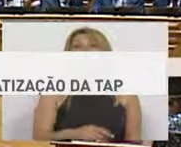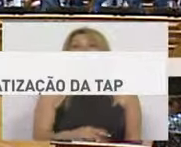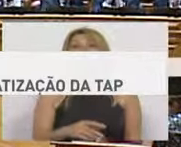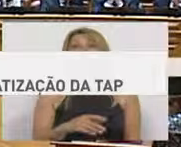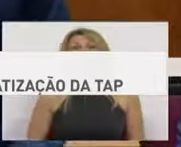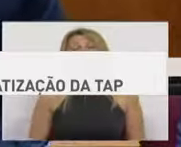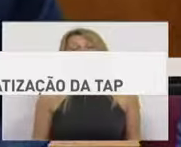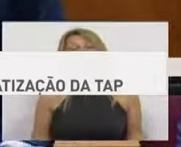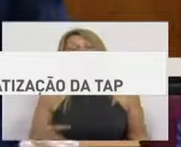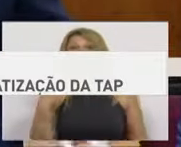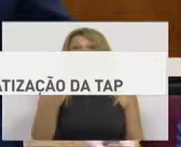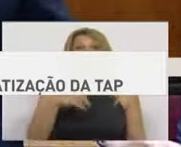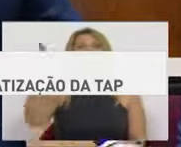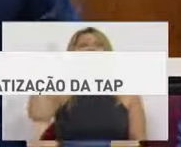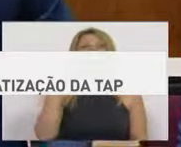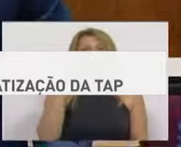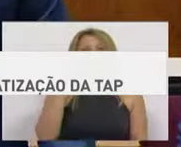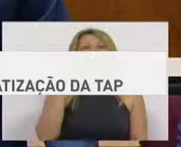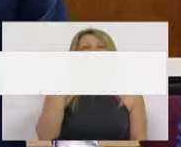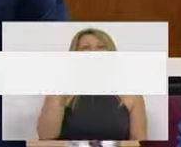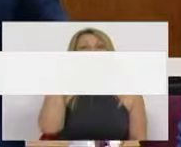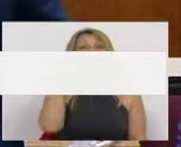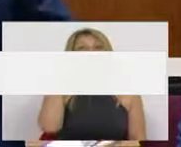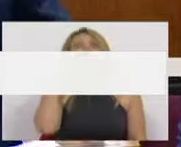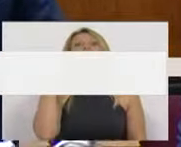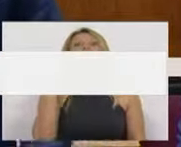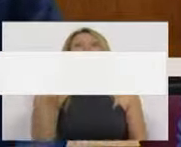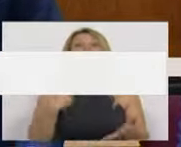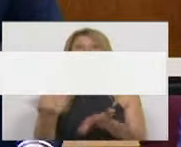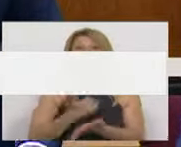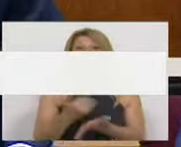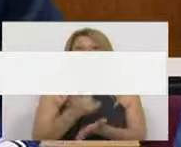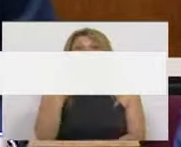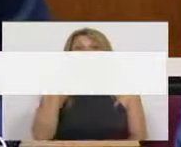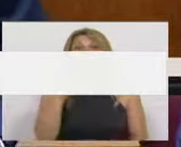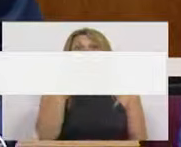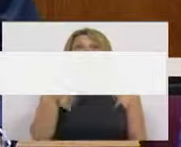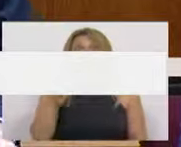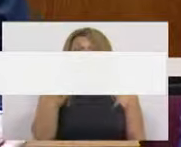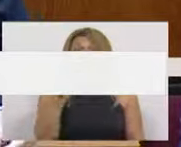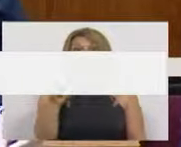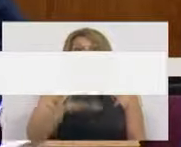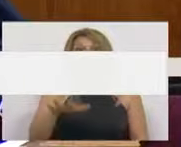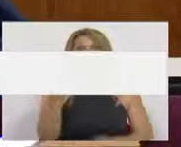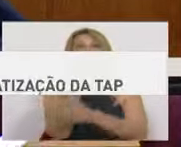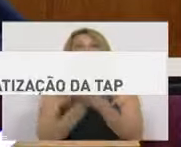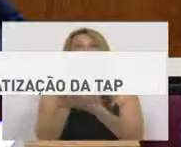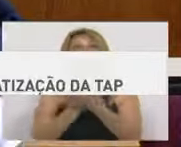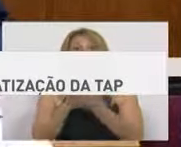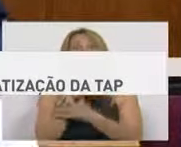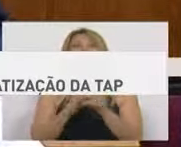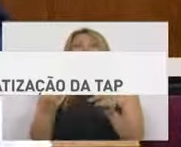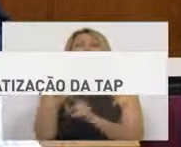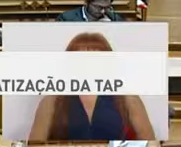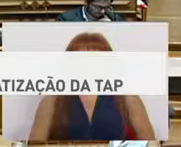para trás. Soubemos ontem, pelos dados do INE, que o clima económico subiu para máximo